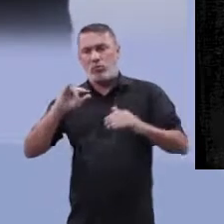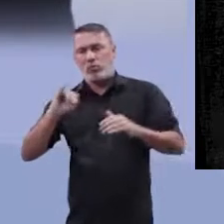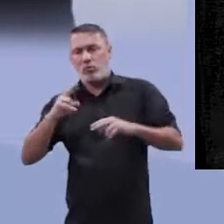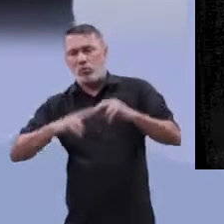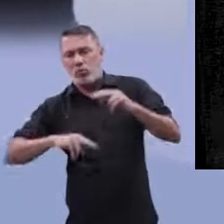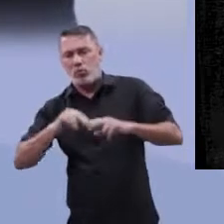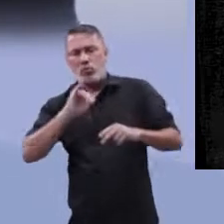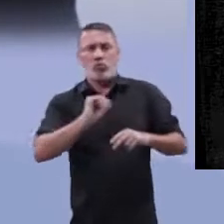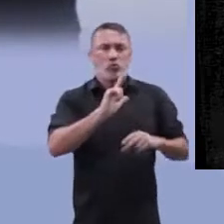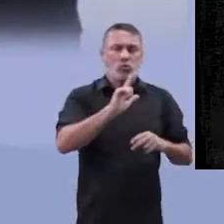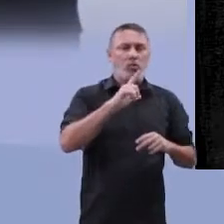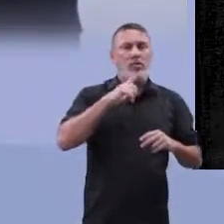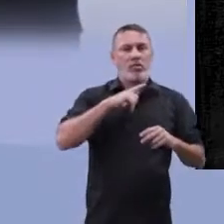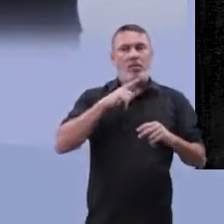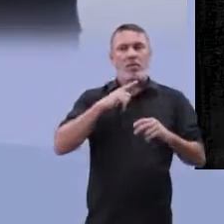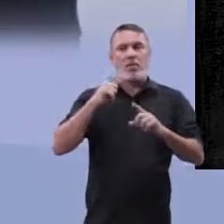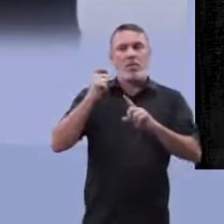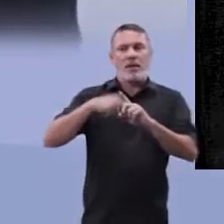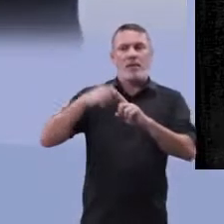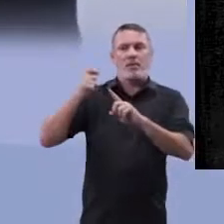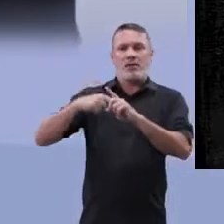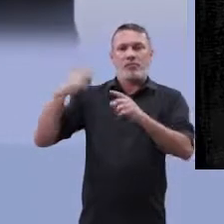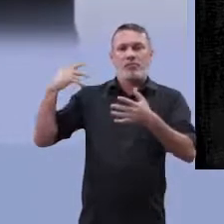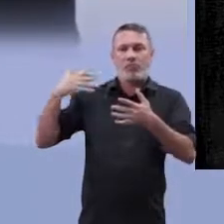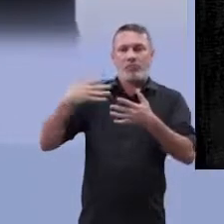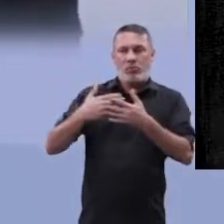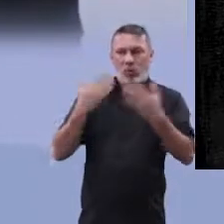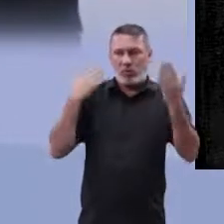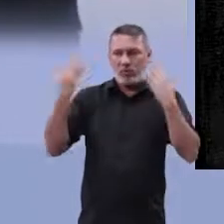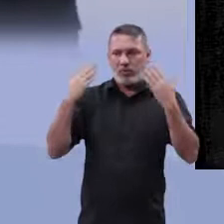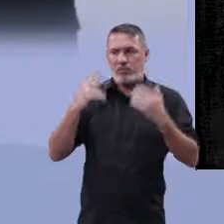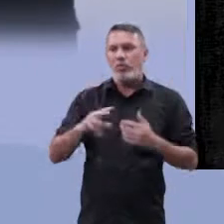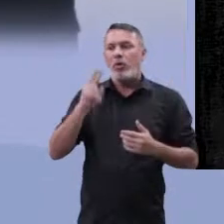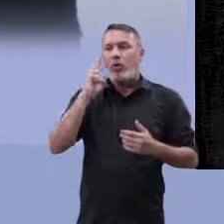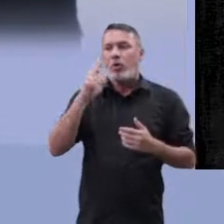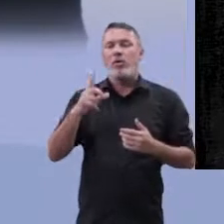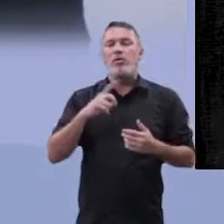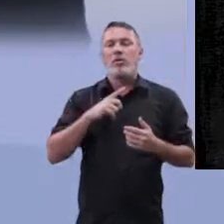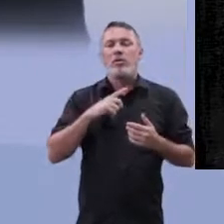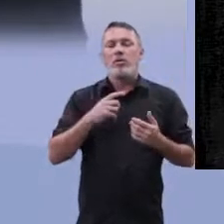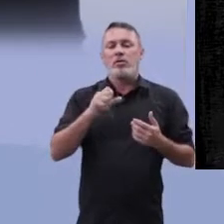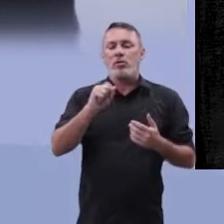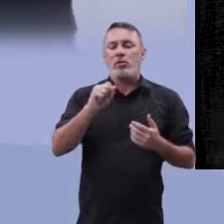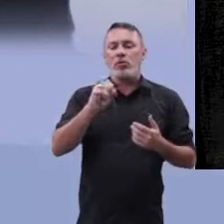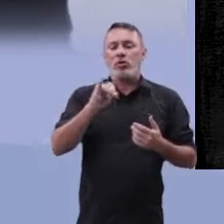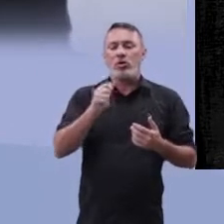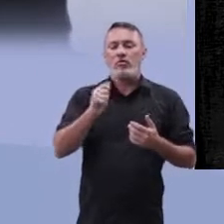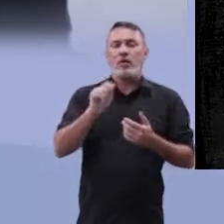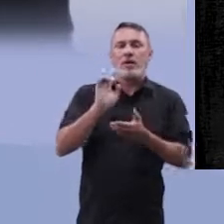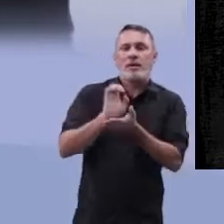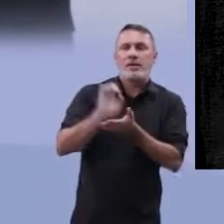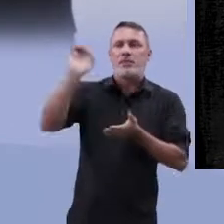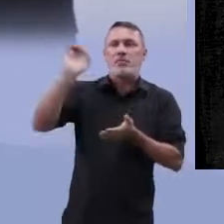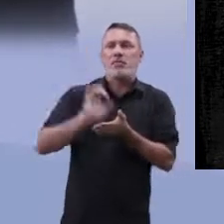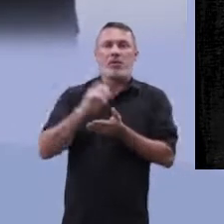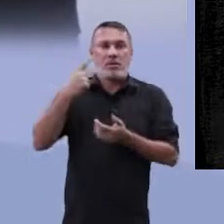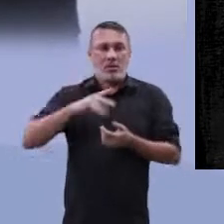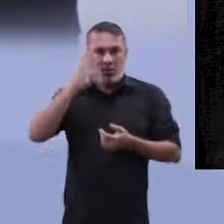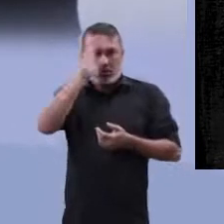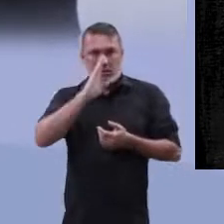2011. Embora tenha havido uma baixa em relação ao mês de maio de 2012. A quantidade em quilogramas de